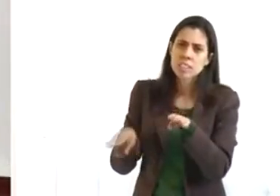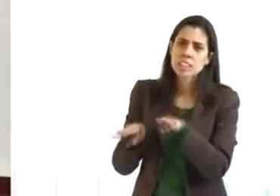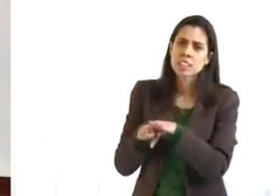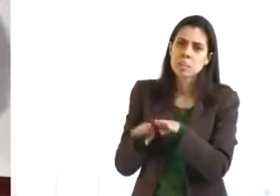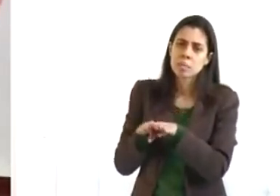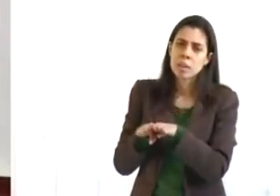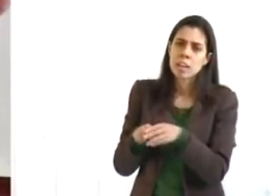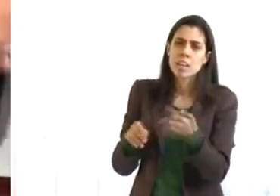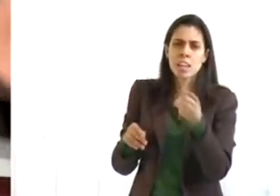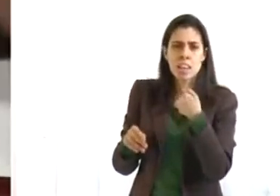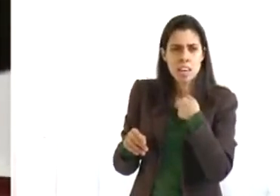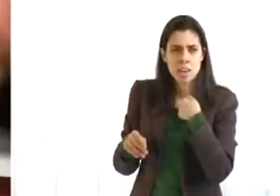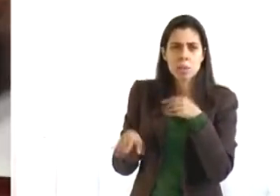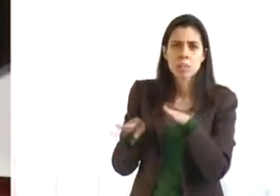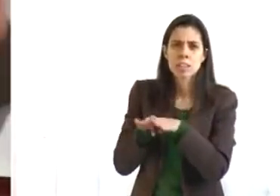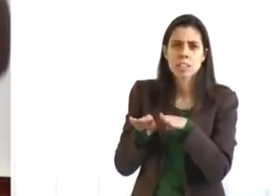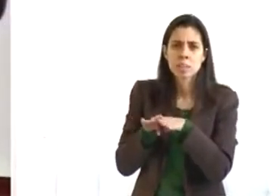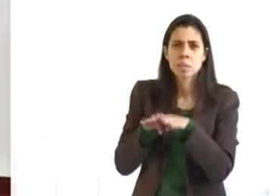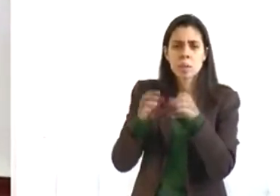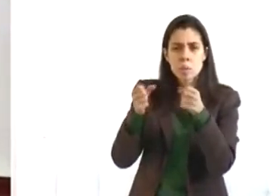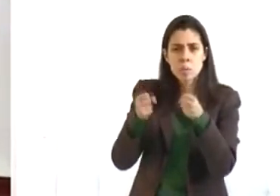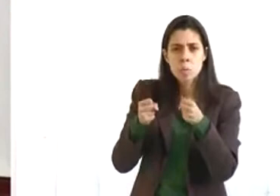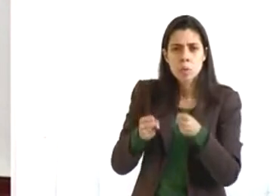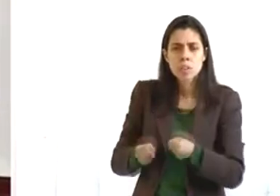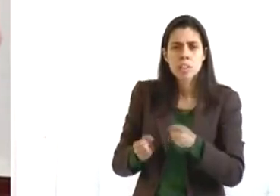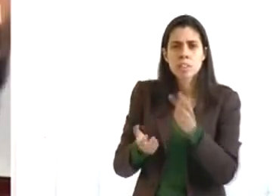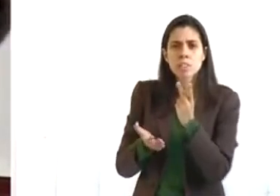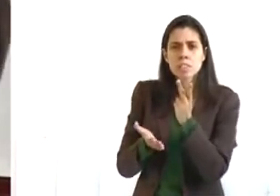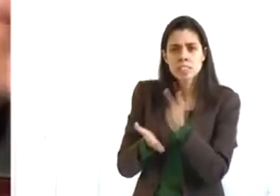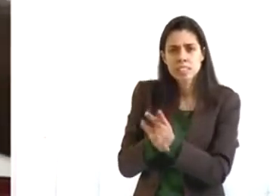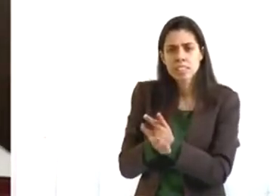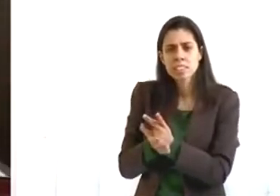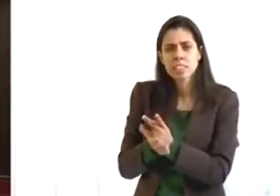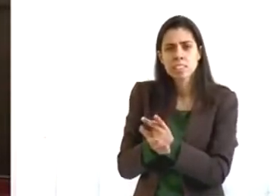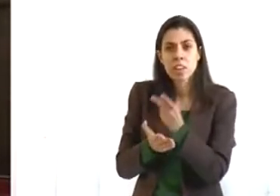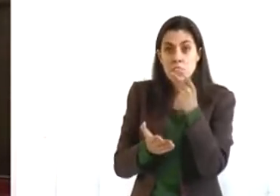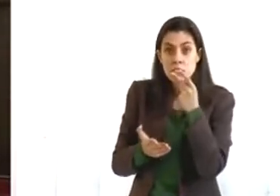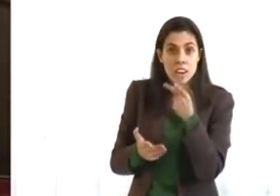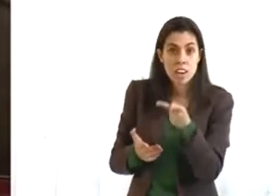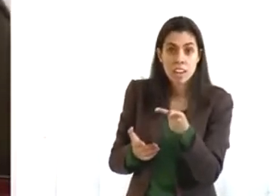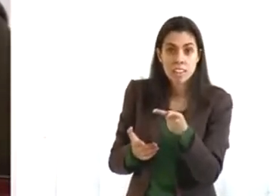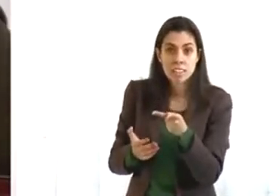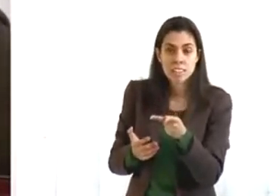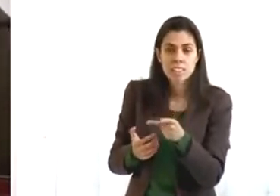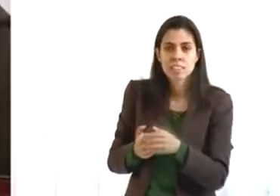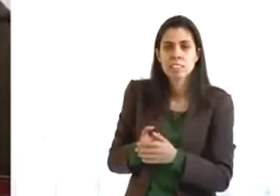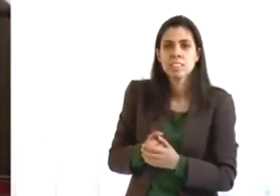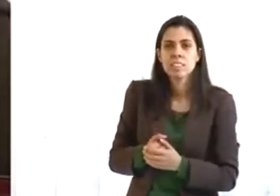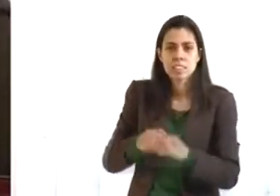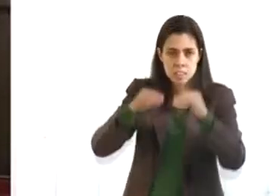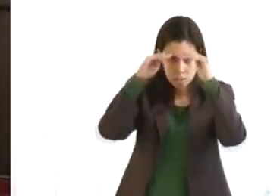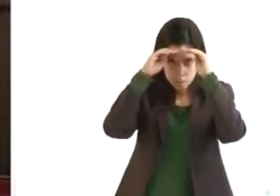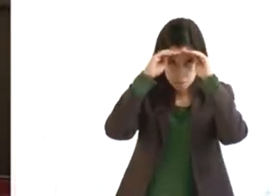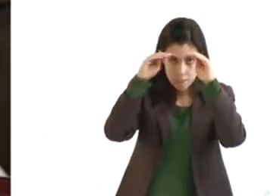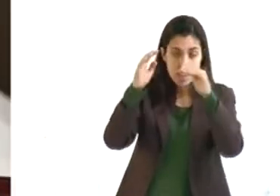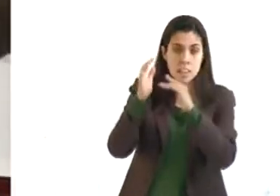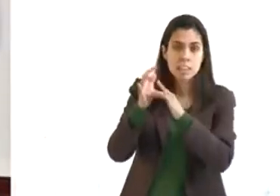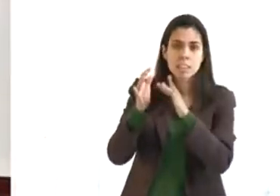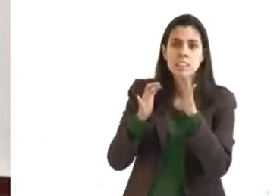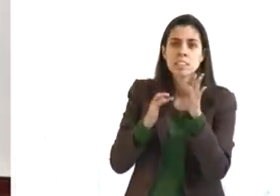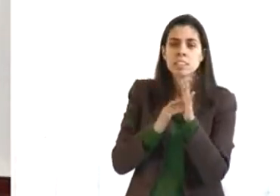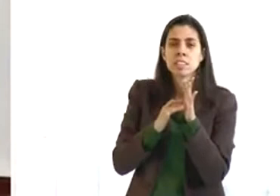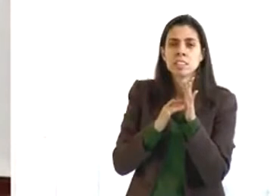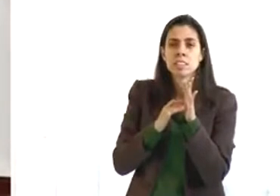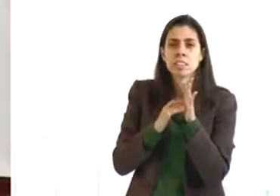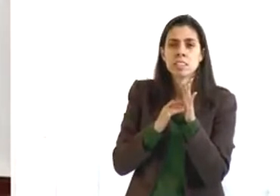tenho tantas oportunidades, por que estamos sendo covardes e omissos? Obedeça a Jesus,